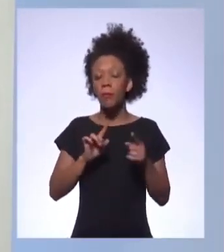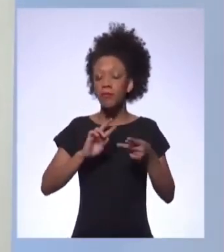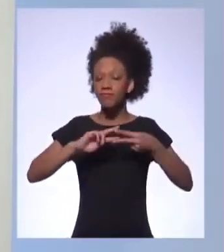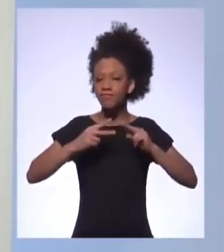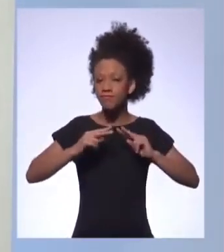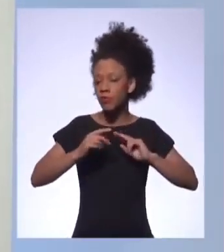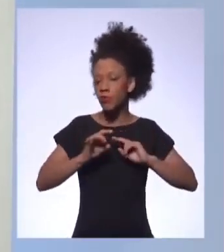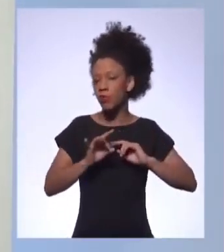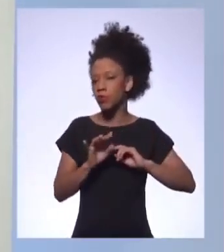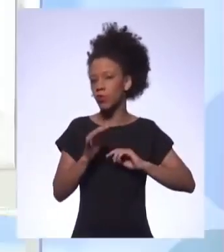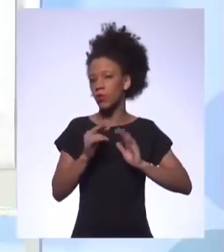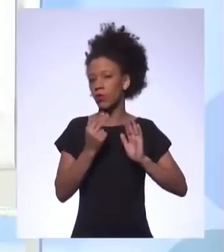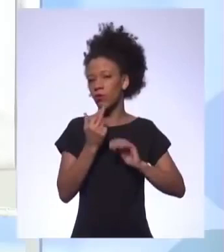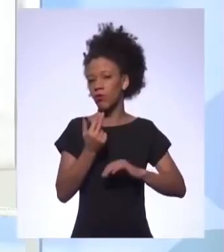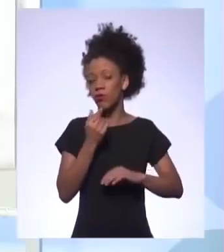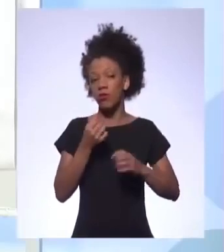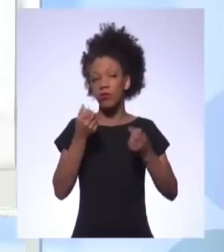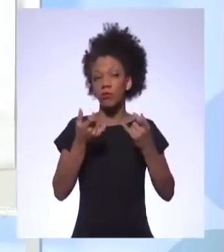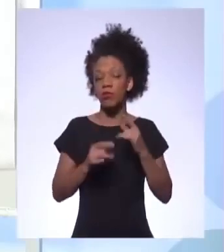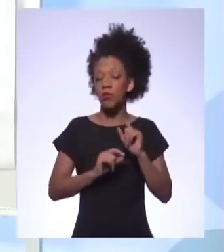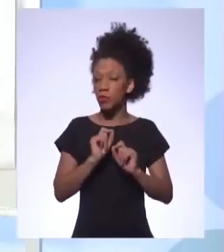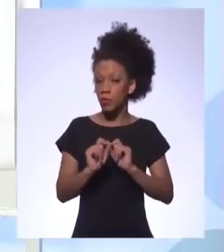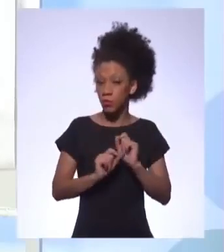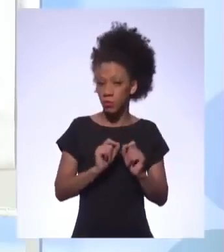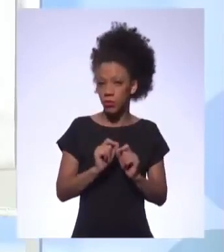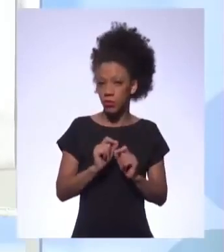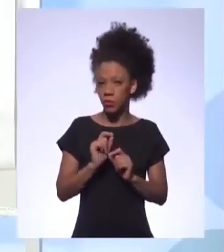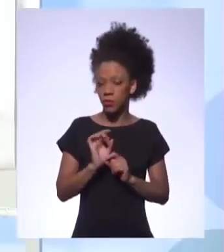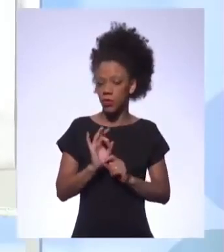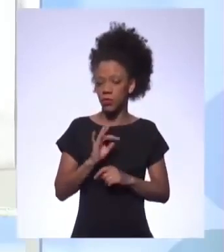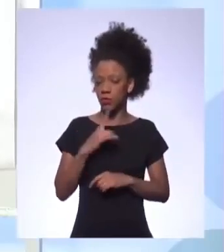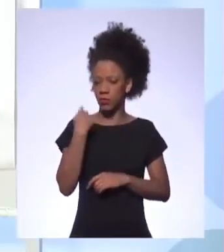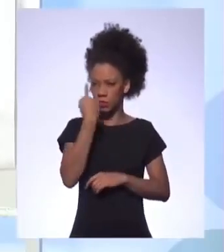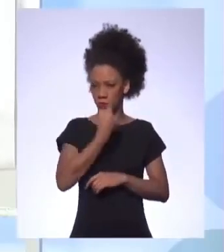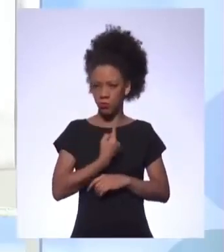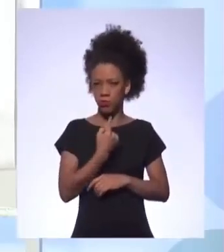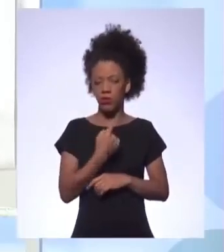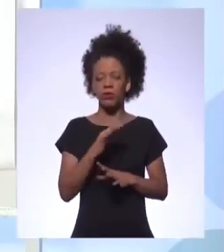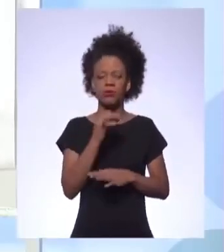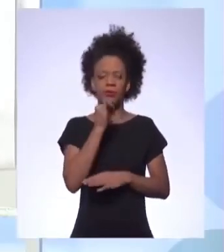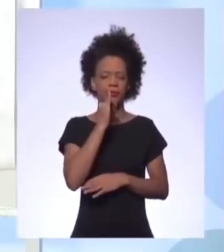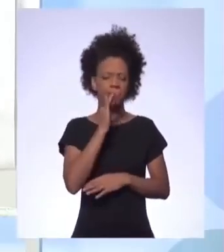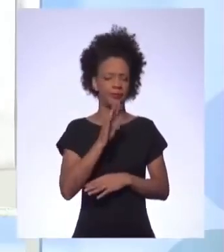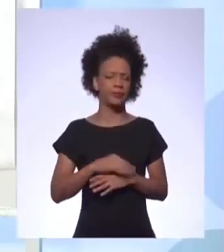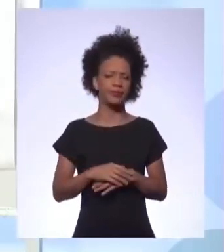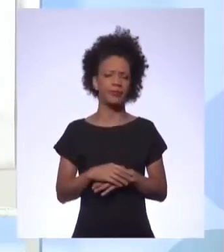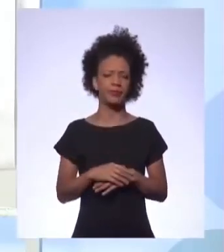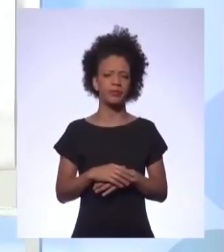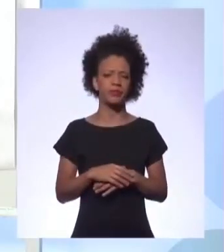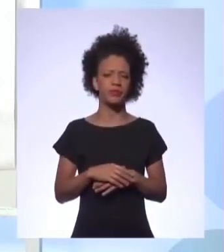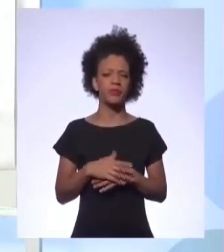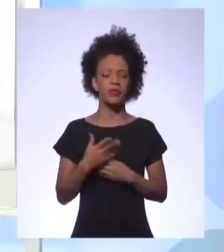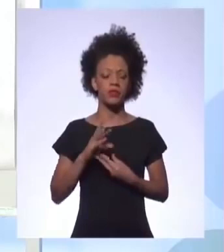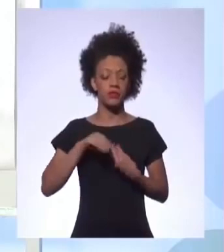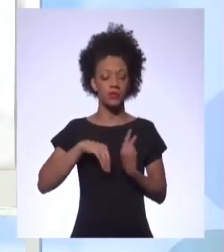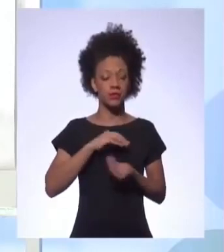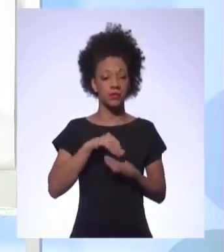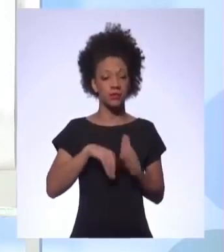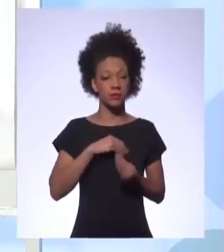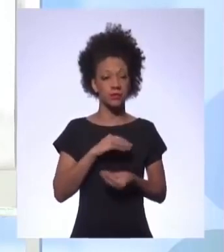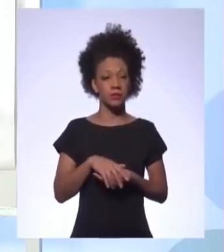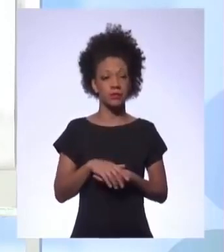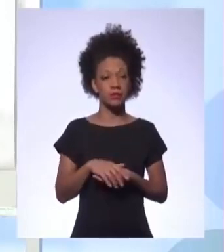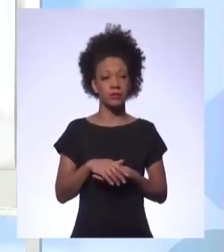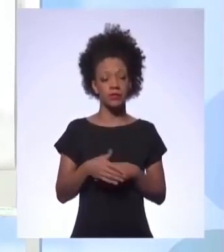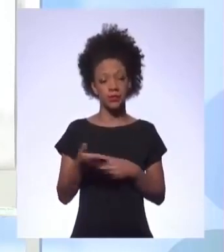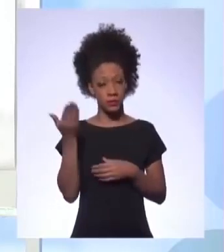as cores. Eles me explicaram, não traz só os traços físicos. Que, por exemplo, dessa mistura,